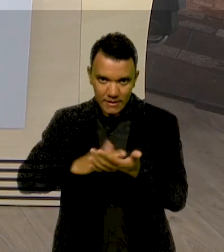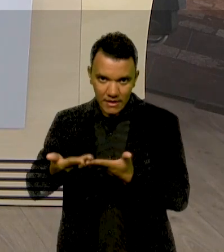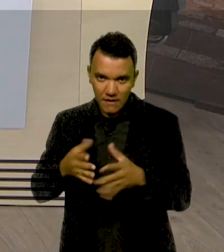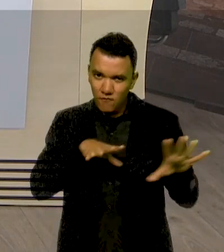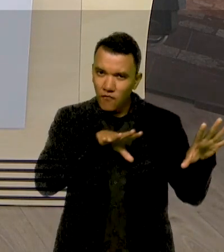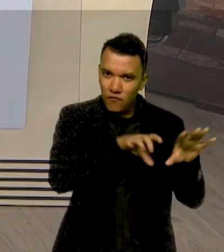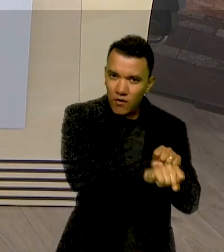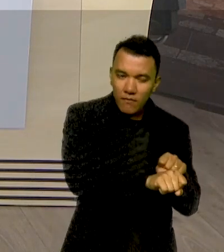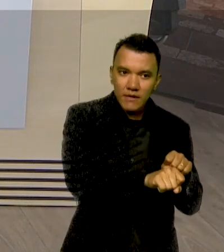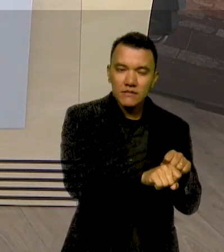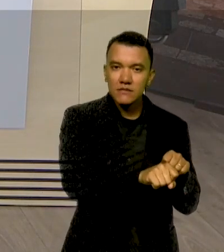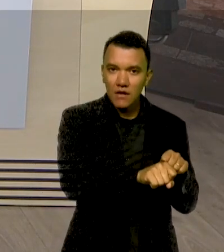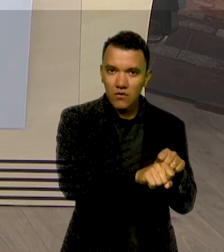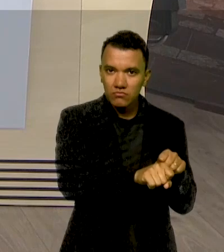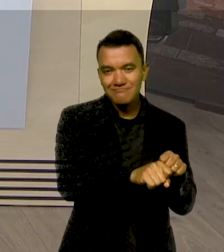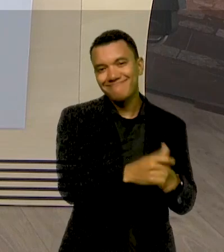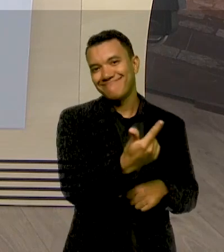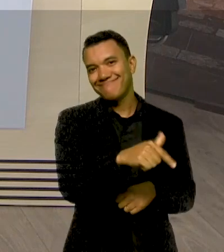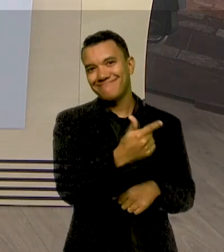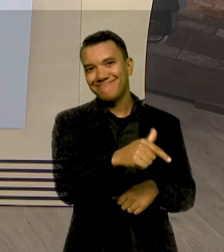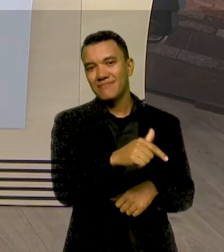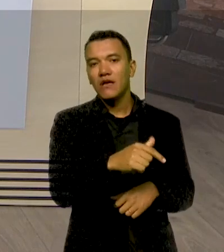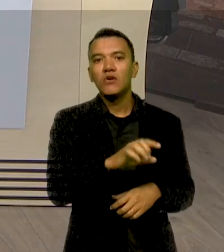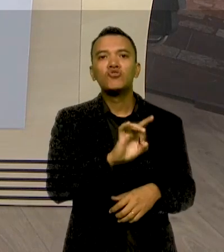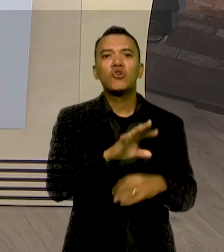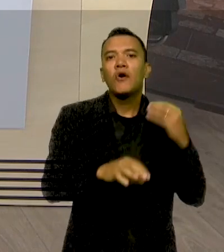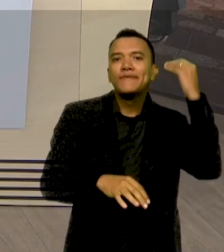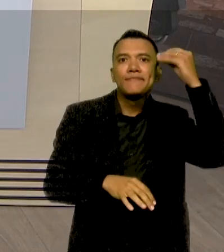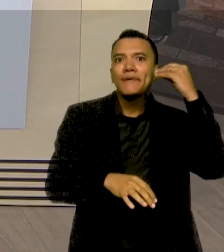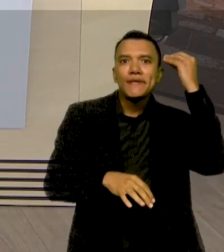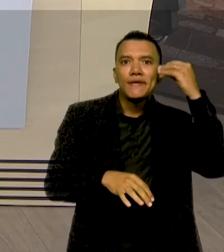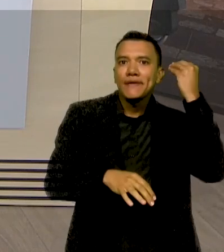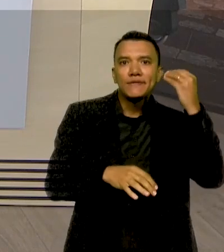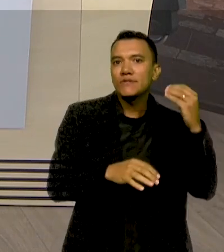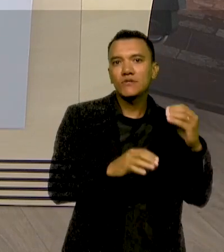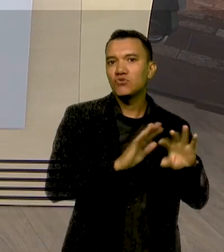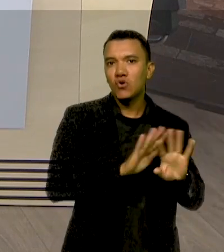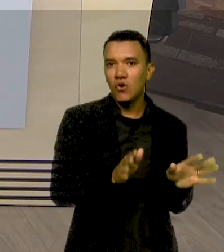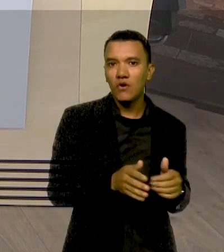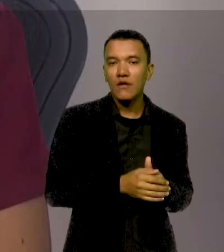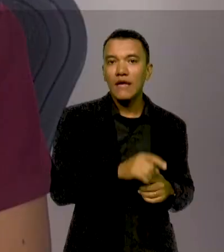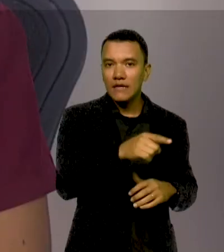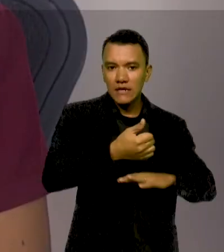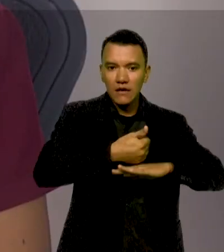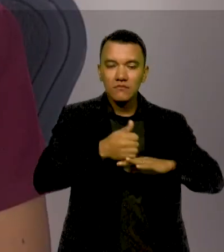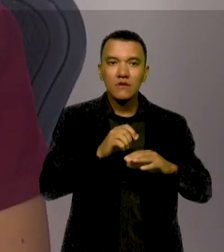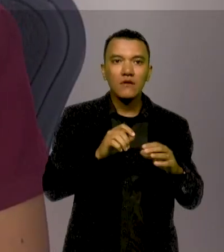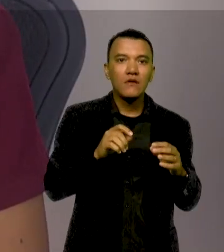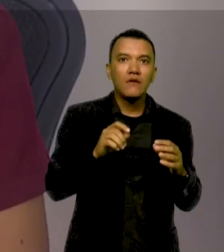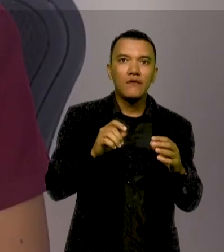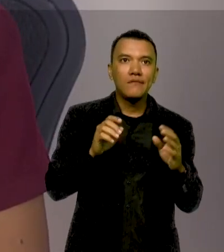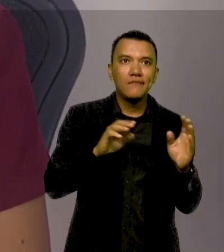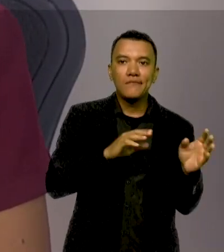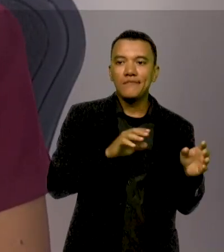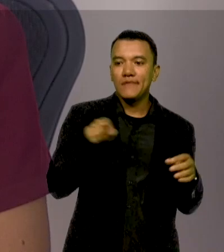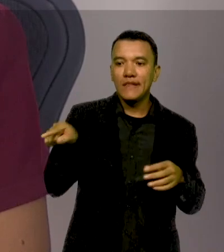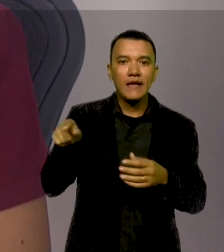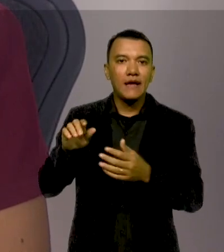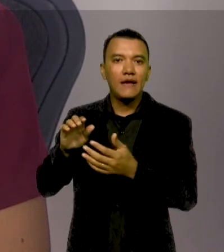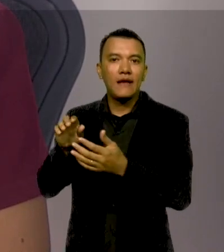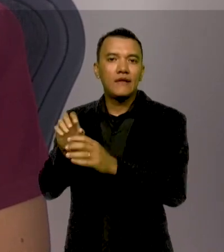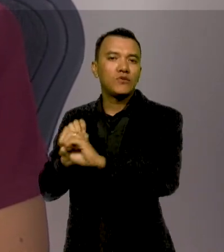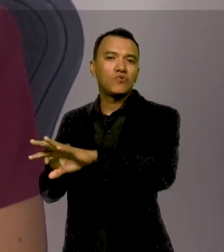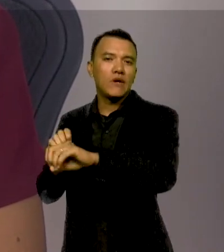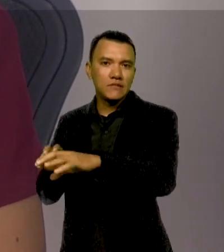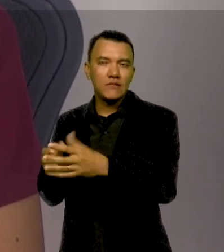sistematizada, a formação deles era muito mais empírica, porque eram profissionais que não estavam atuando na educação naquele momento, estavam